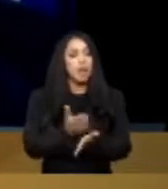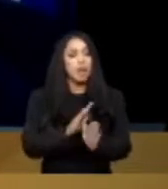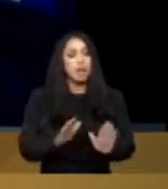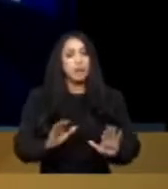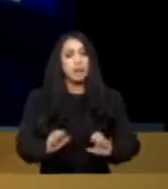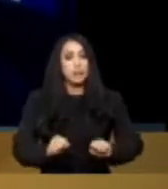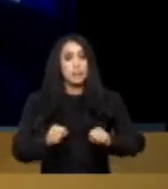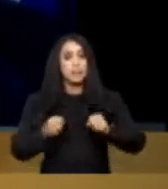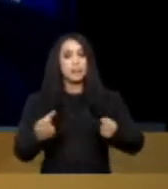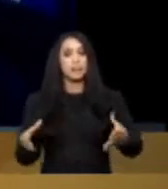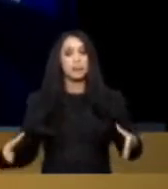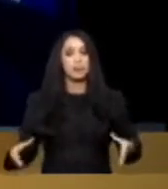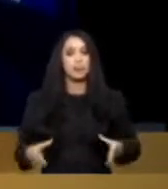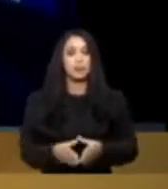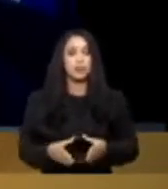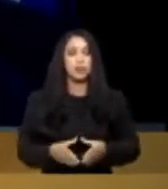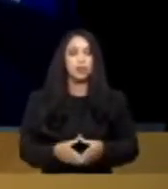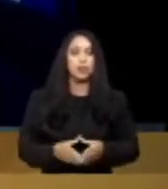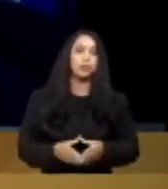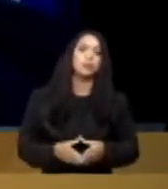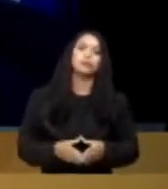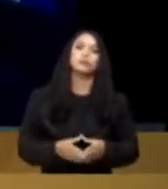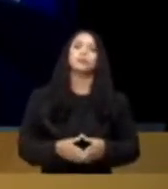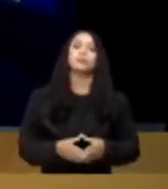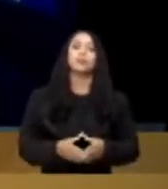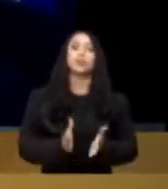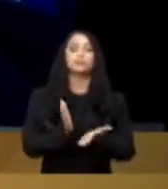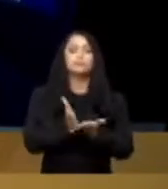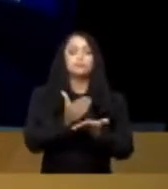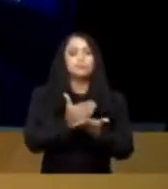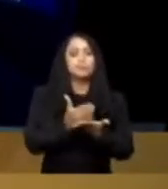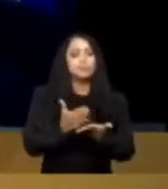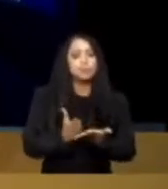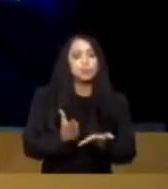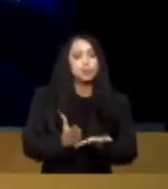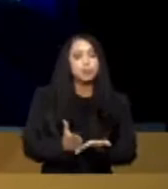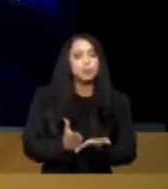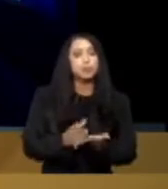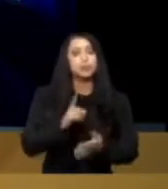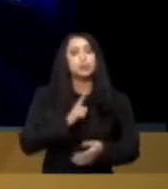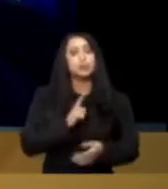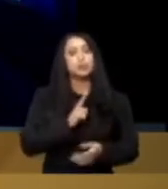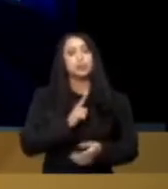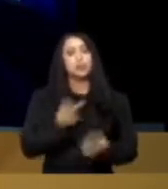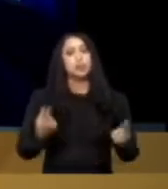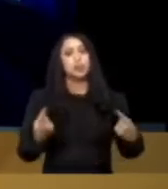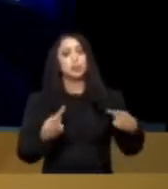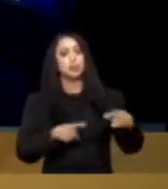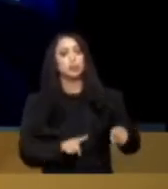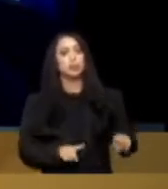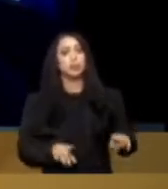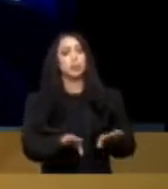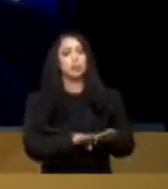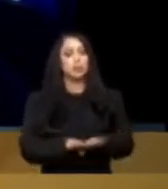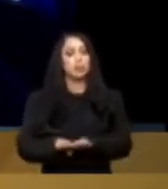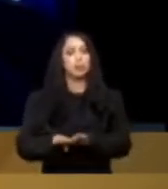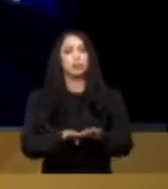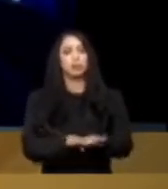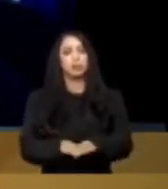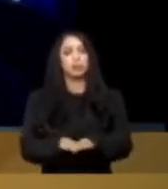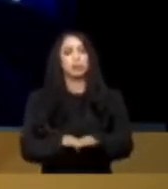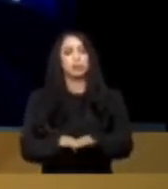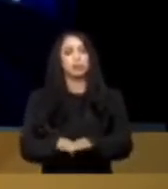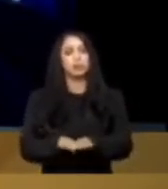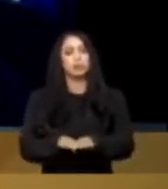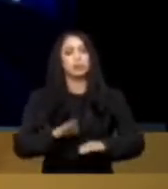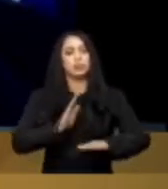defesa coletiva e por fragmentar a demanda, indo na contramão da tendência